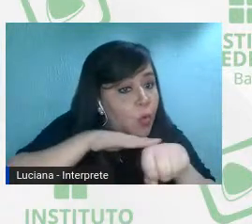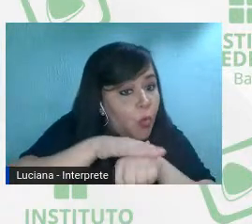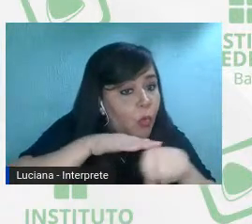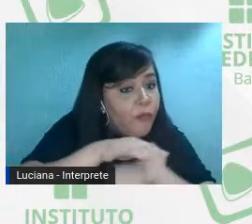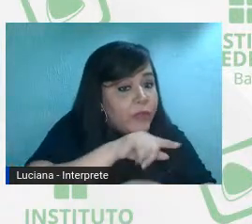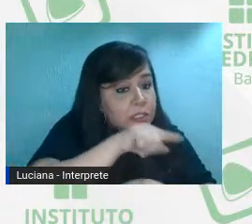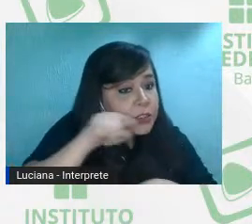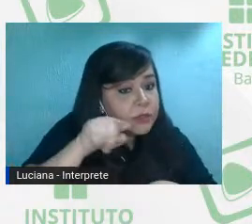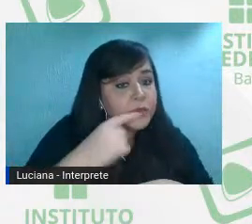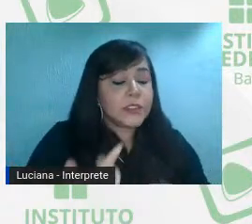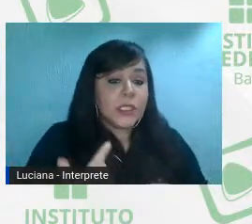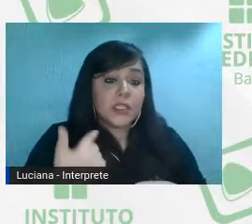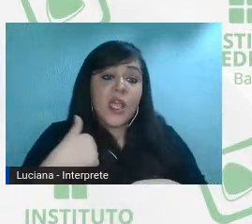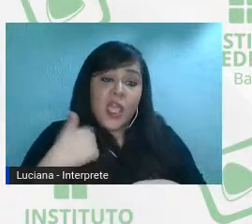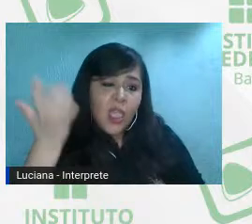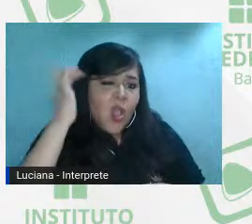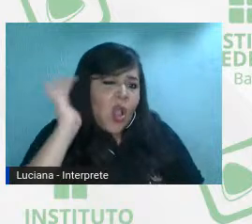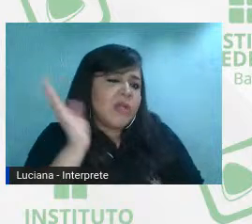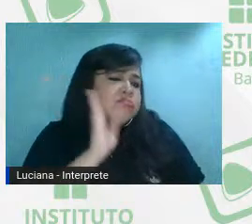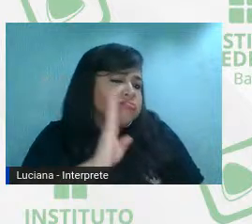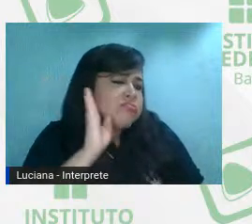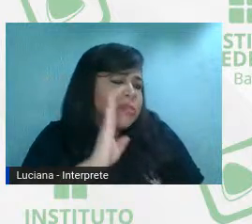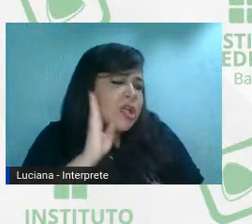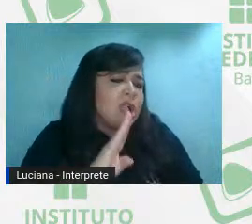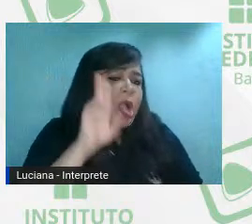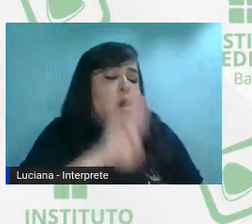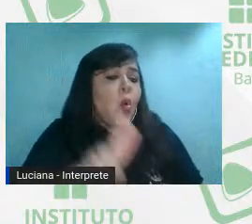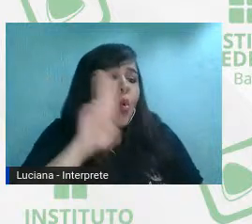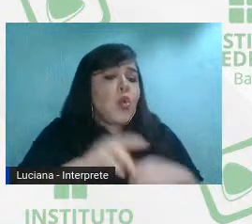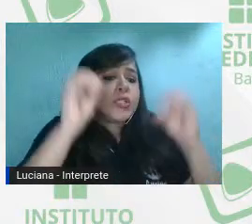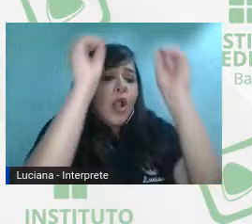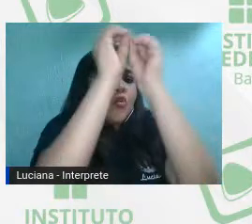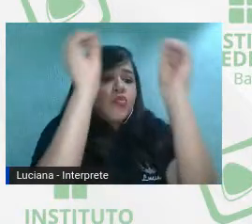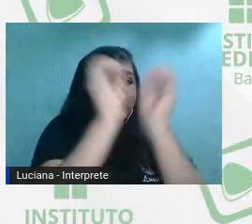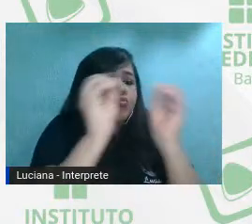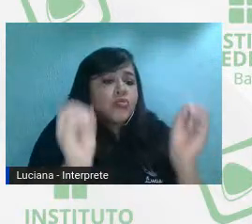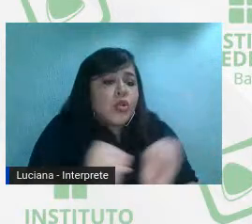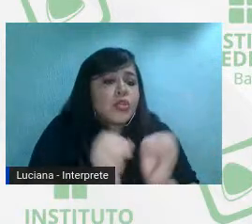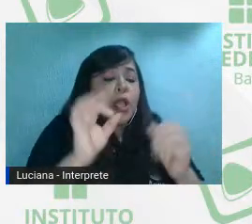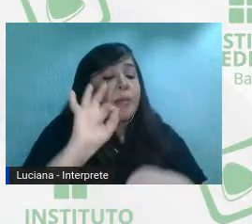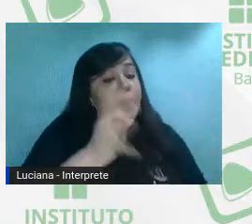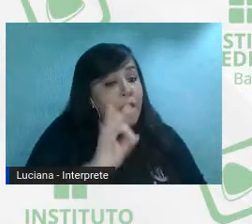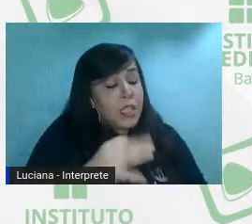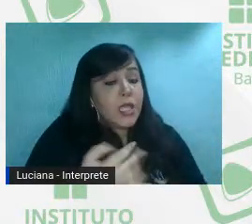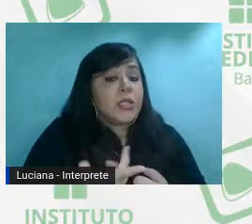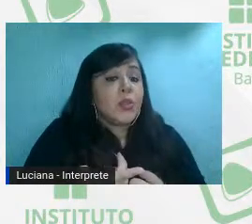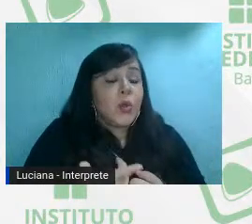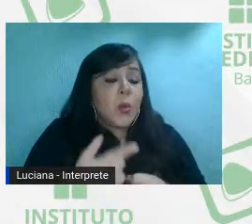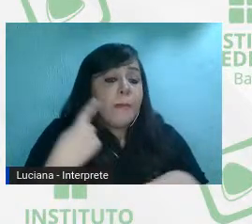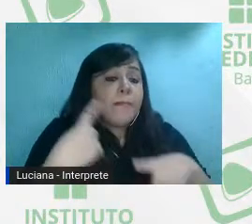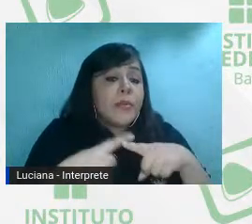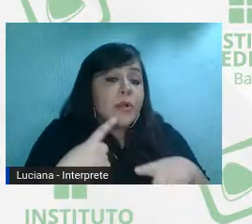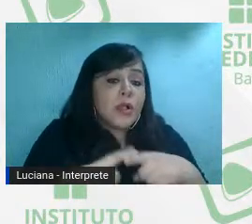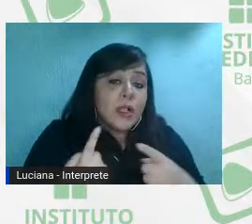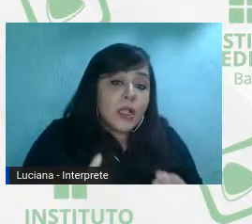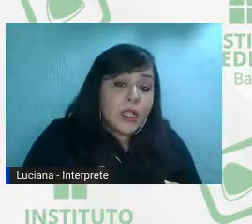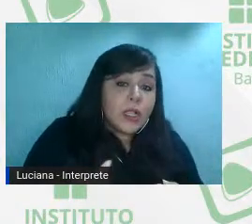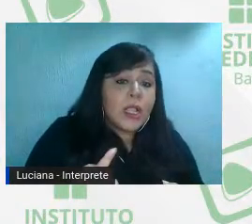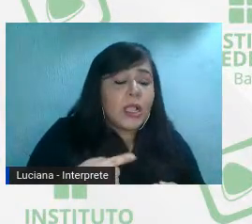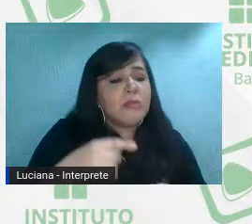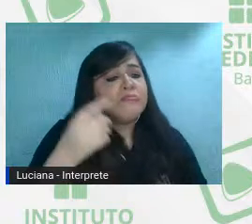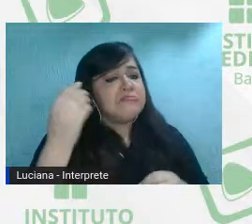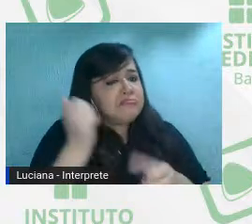legal utilizarmos GeoGebra, pois isso auxiliaria no ensino de funções afins,